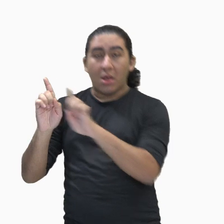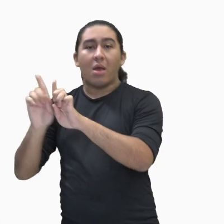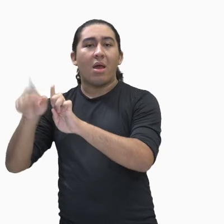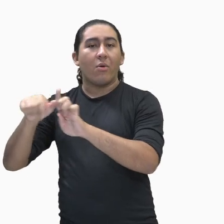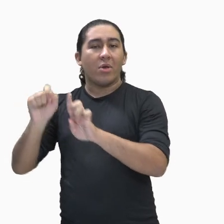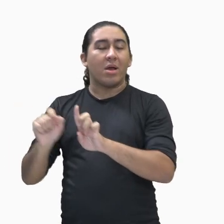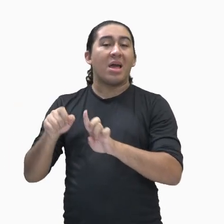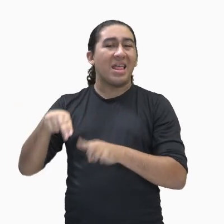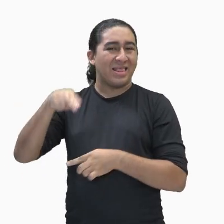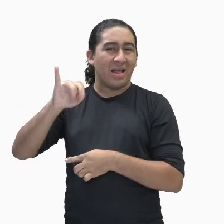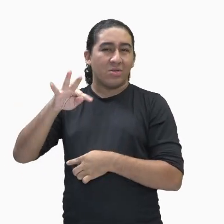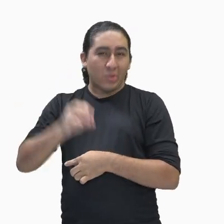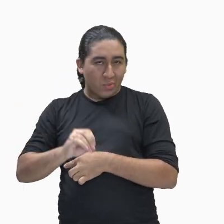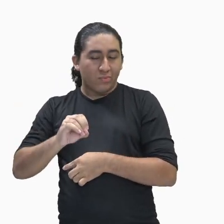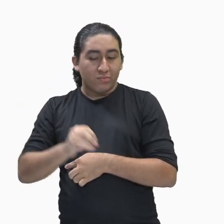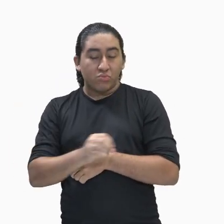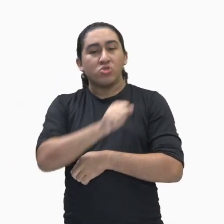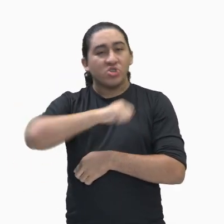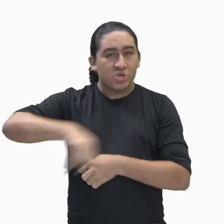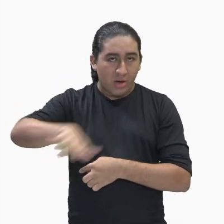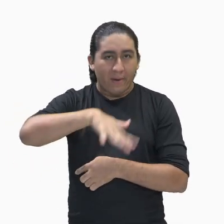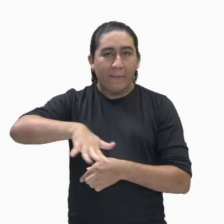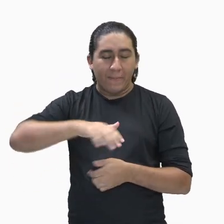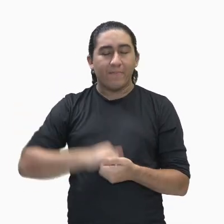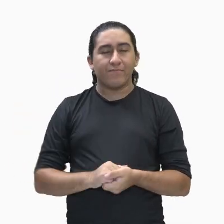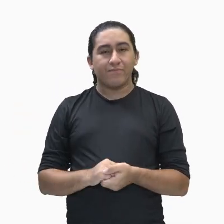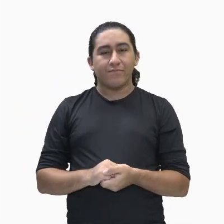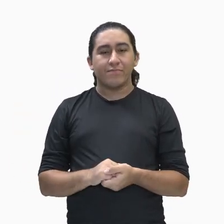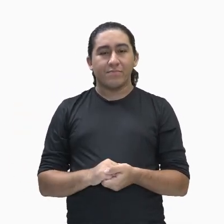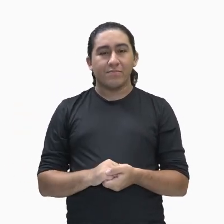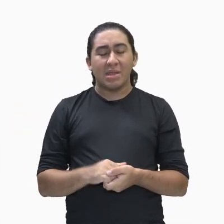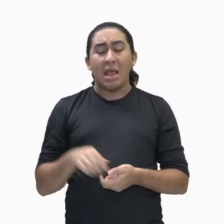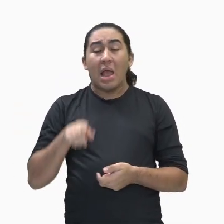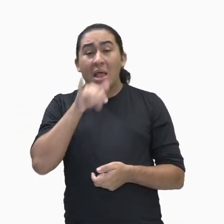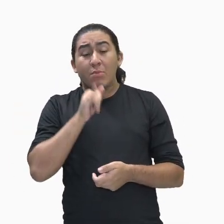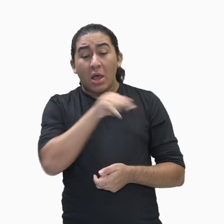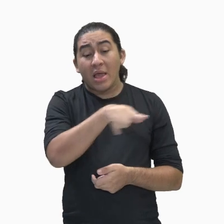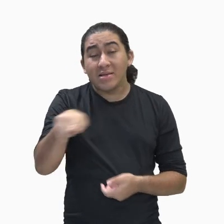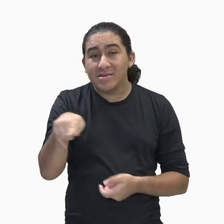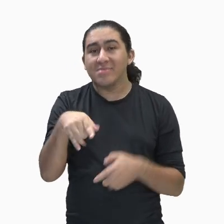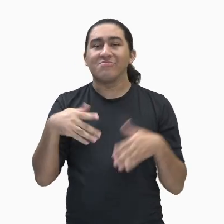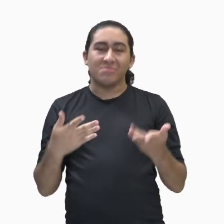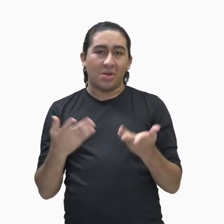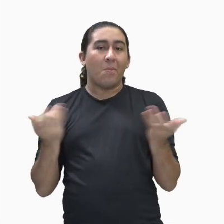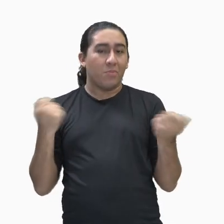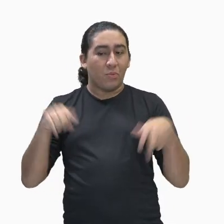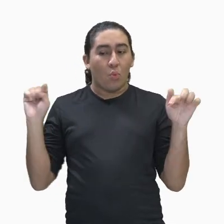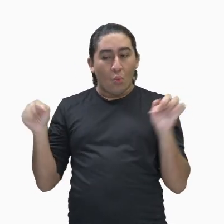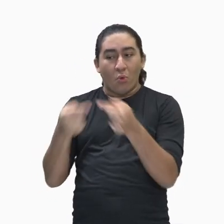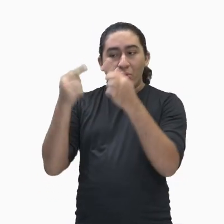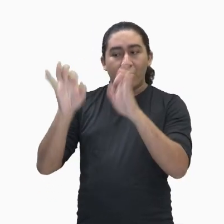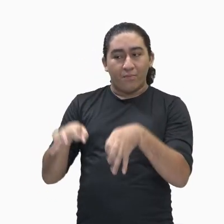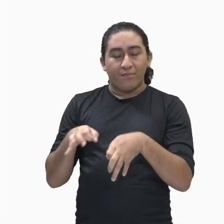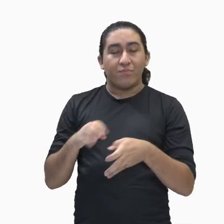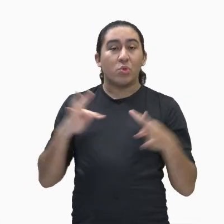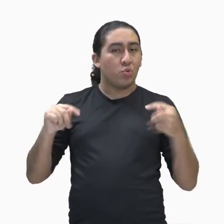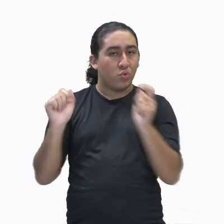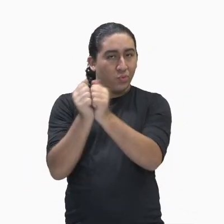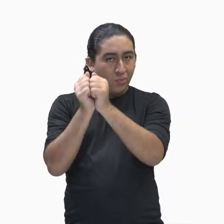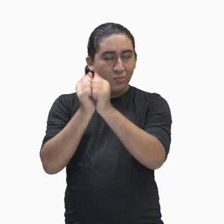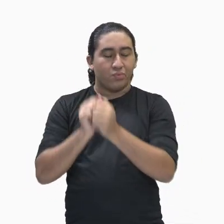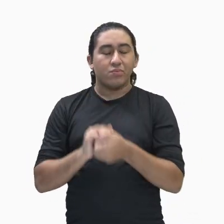Os netos e as netas no geral, né? Ah, esses são os meus netos. Então, já generaliza tudo. Neto e neta, todo mundo junto.